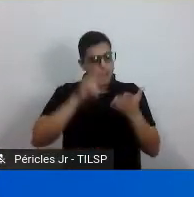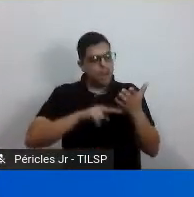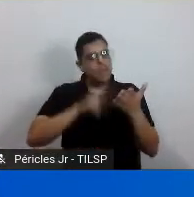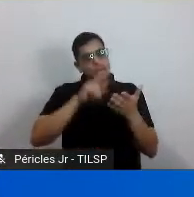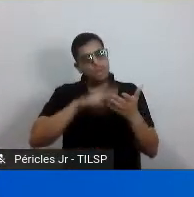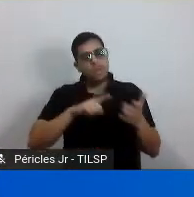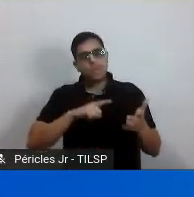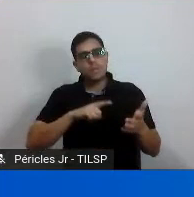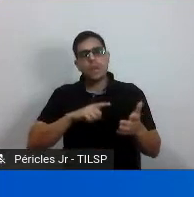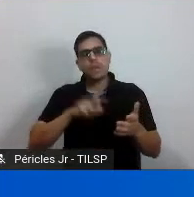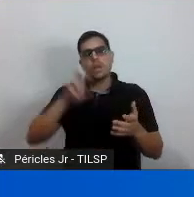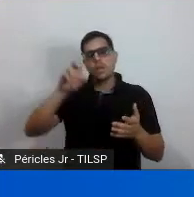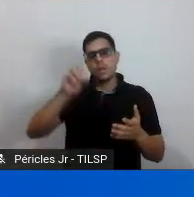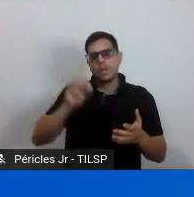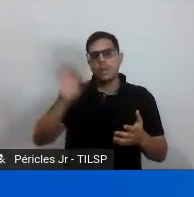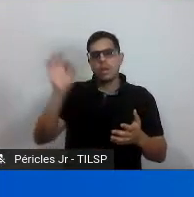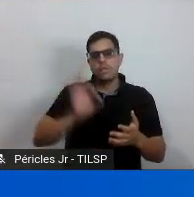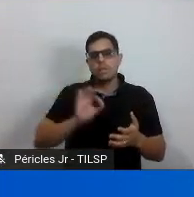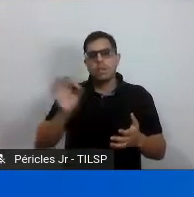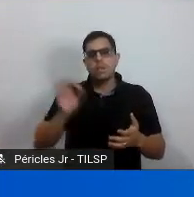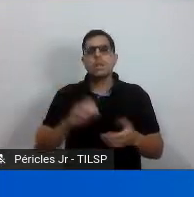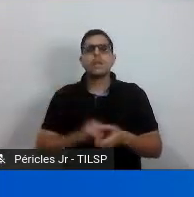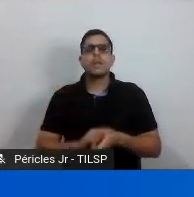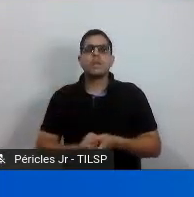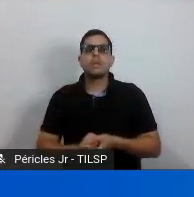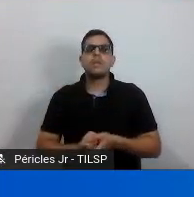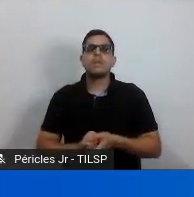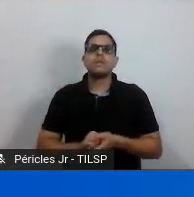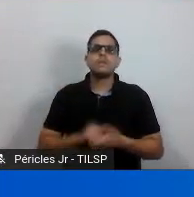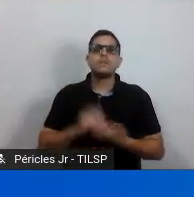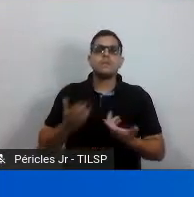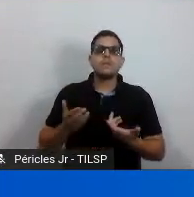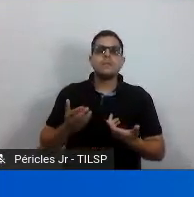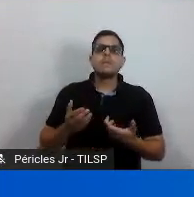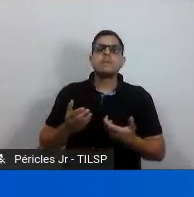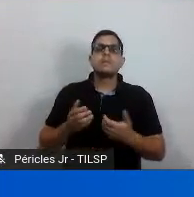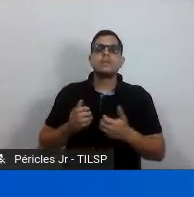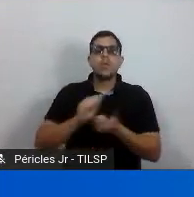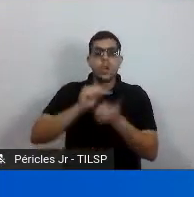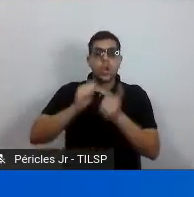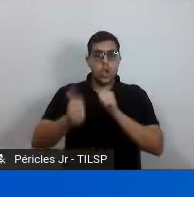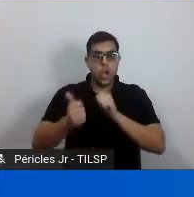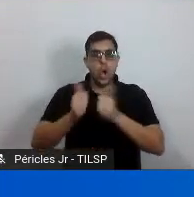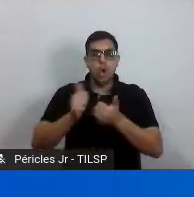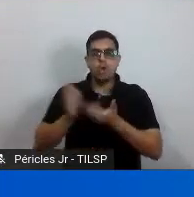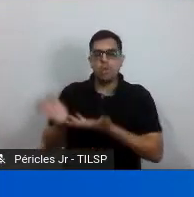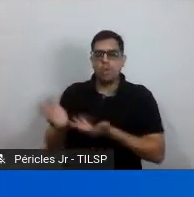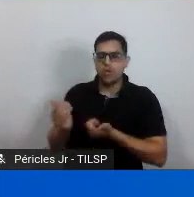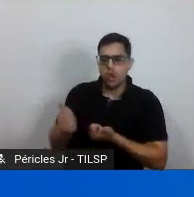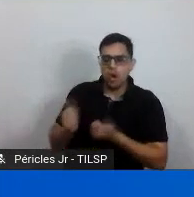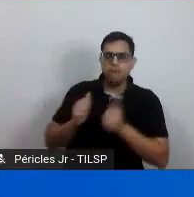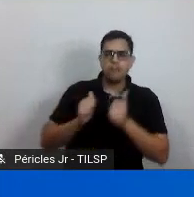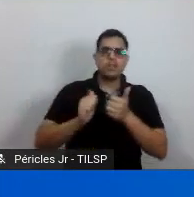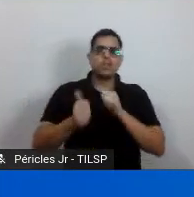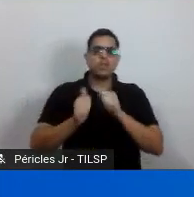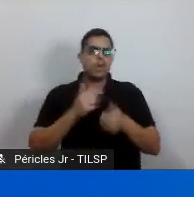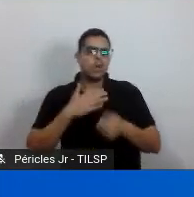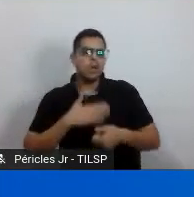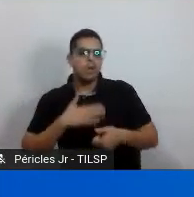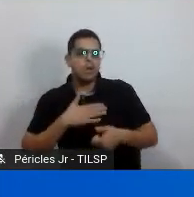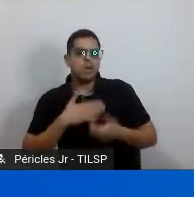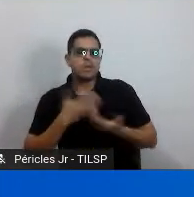aí vai diminuindo os jogos que compreende uma parcela importante dos jovens né então 1/3 das pessoas que